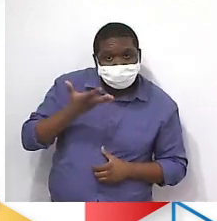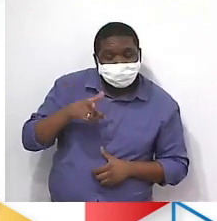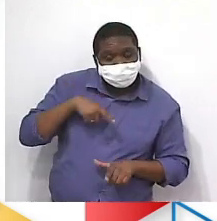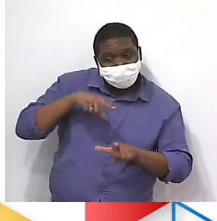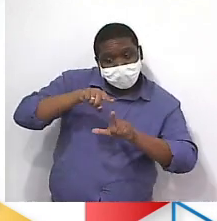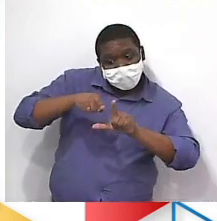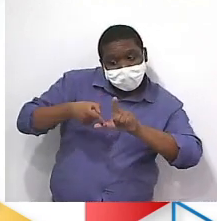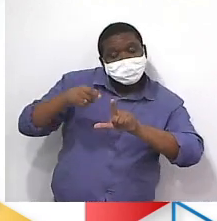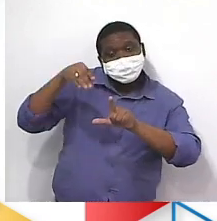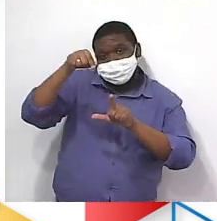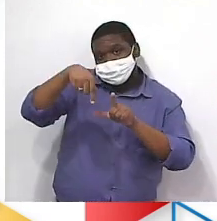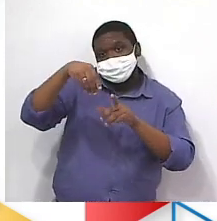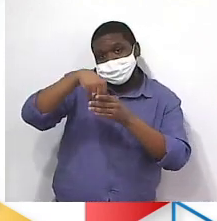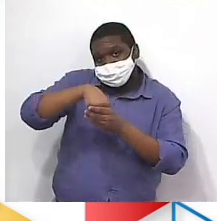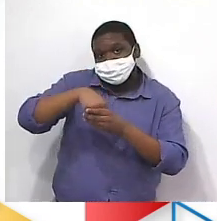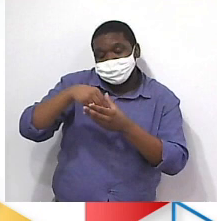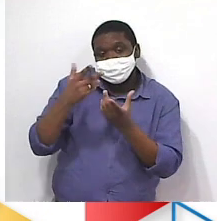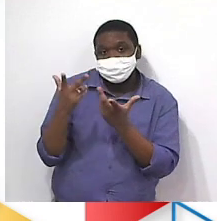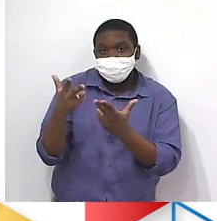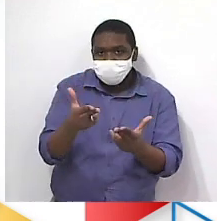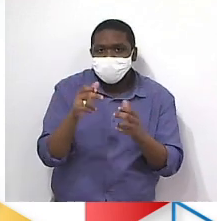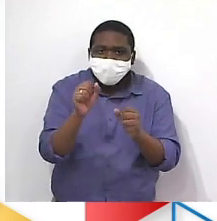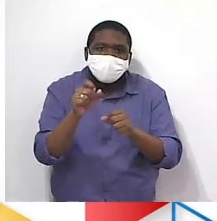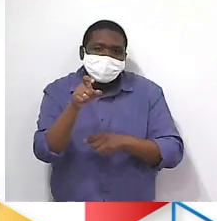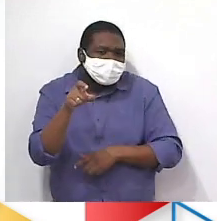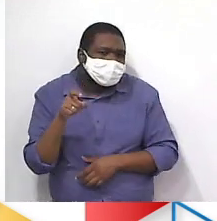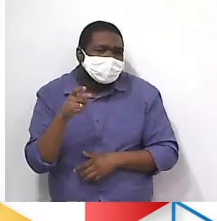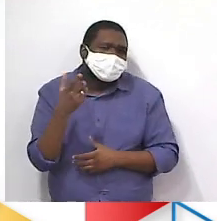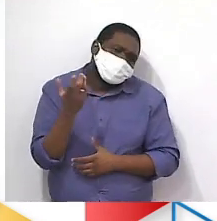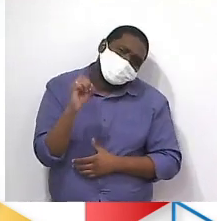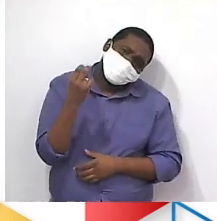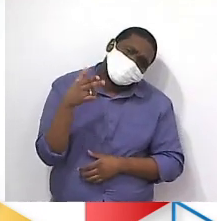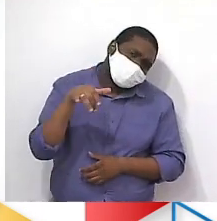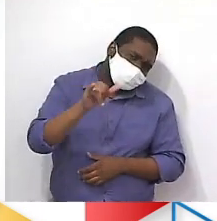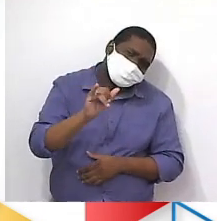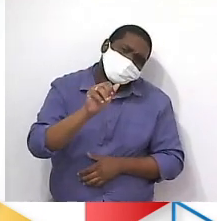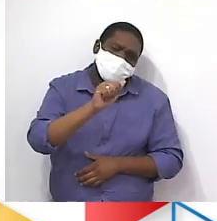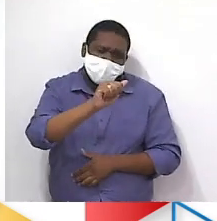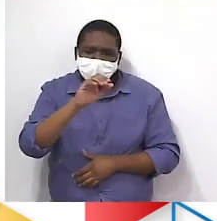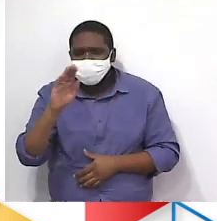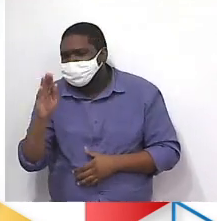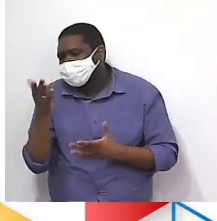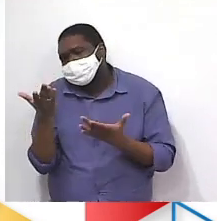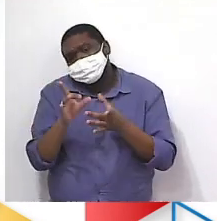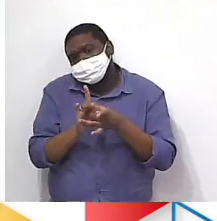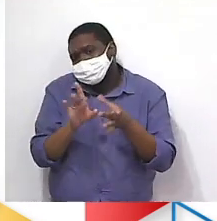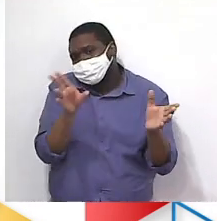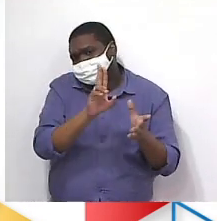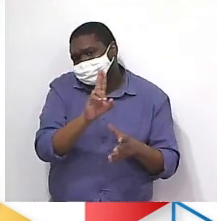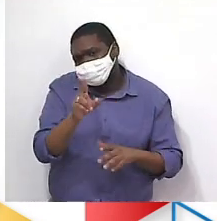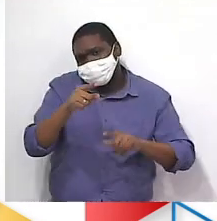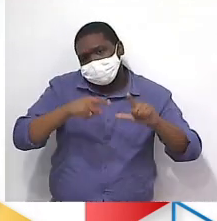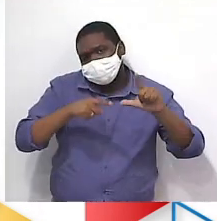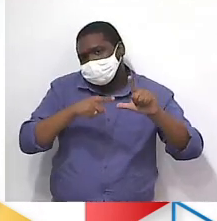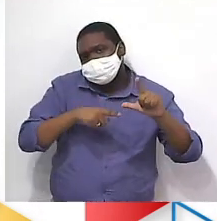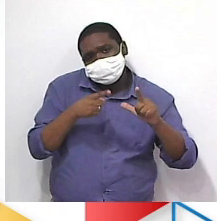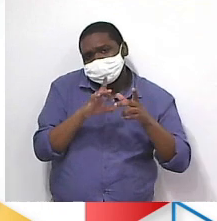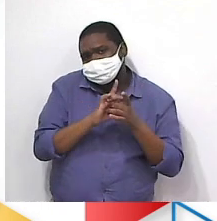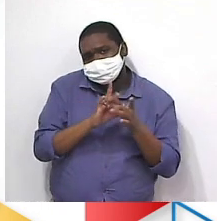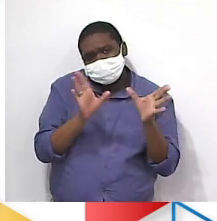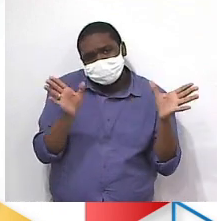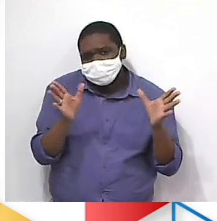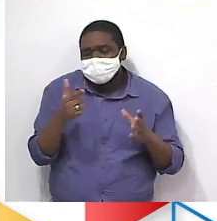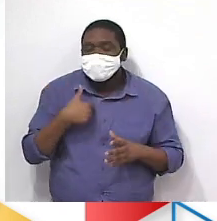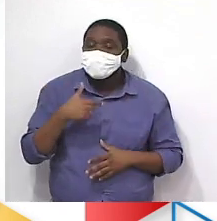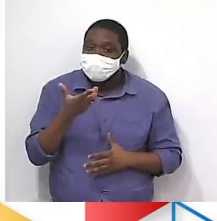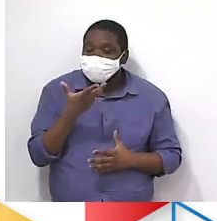iguais, ok? Então posso chamar de x, de y, de a, de b, fica à vontade, coloque a letra que você quiser. Eu vou